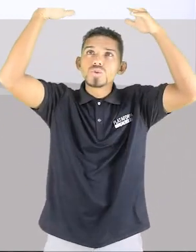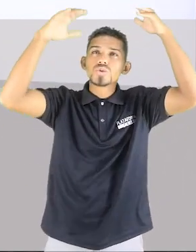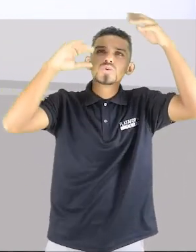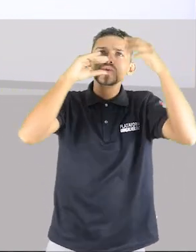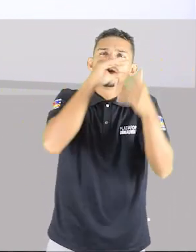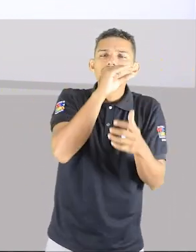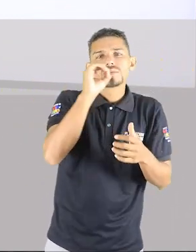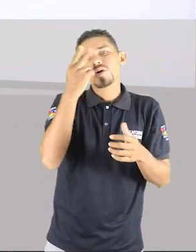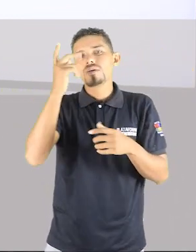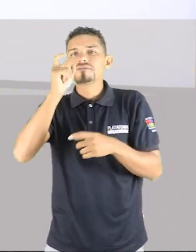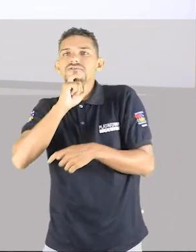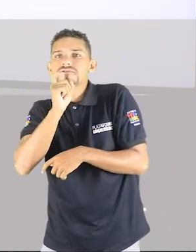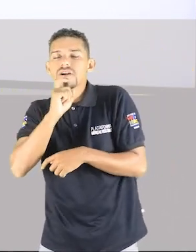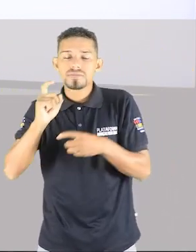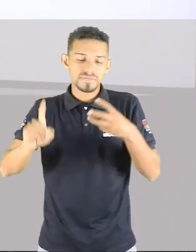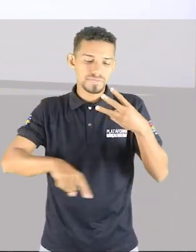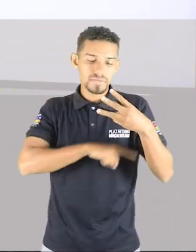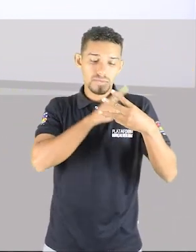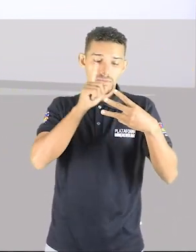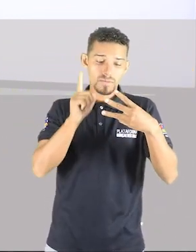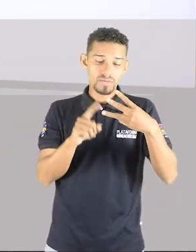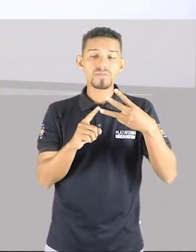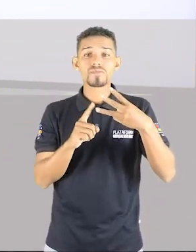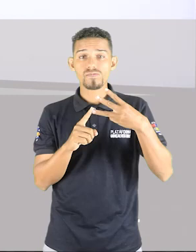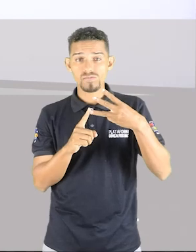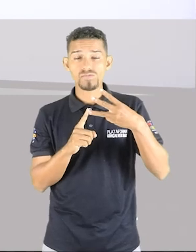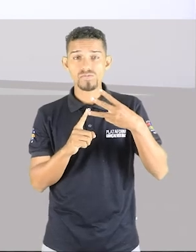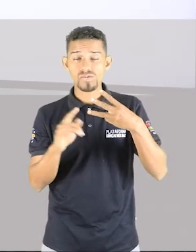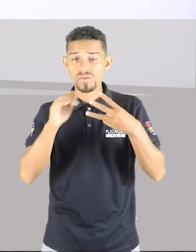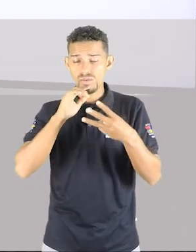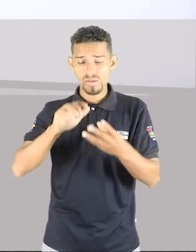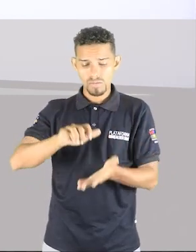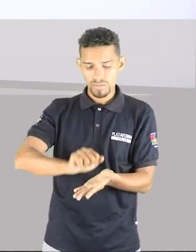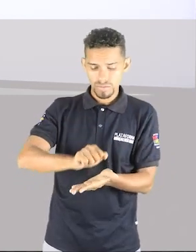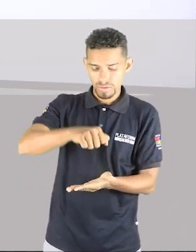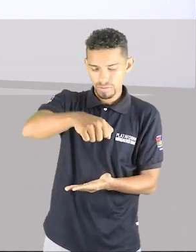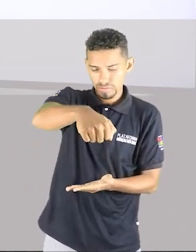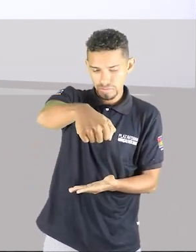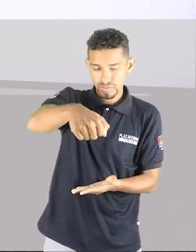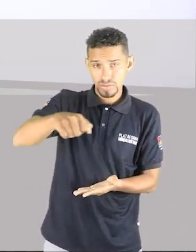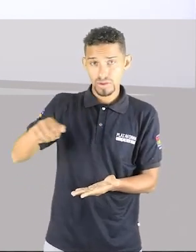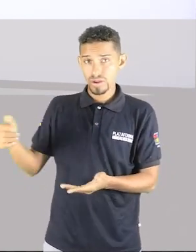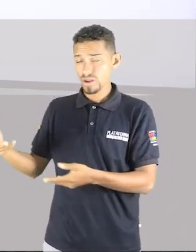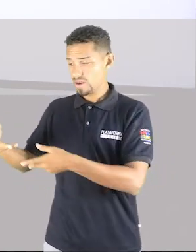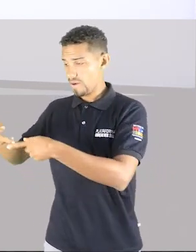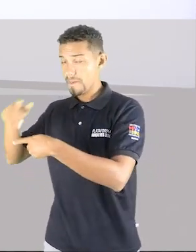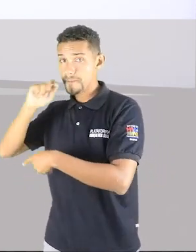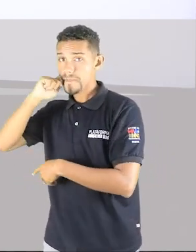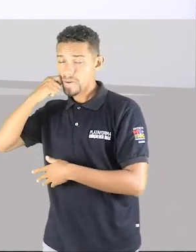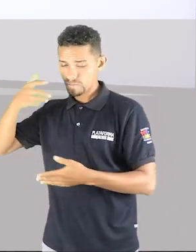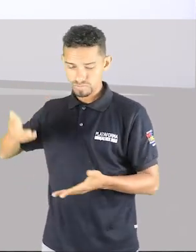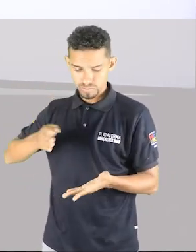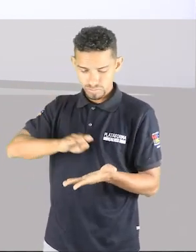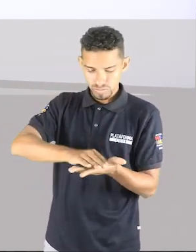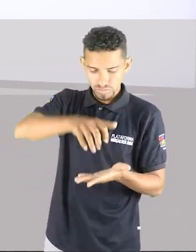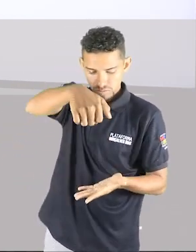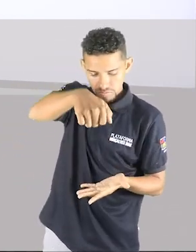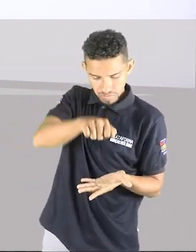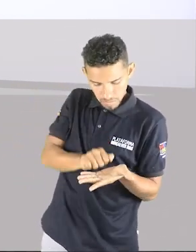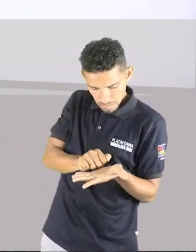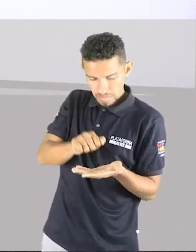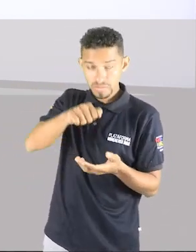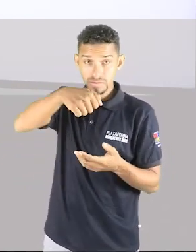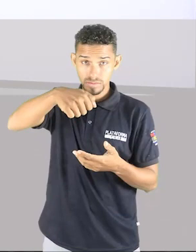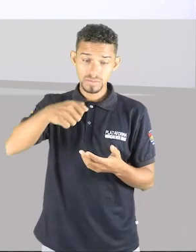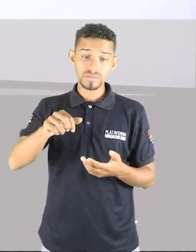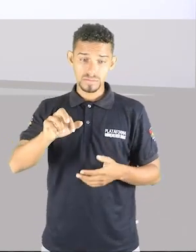aquecer a água nós temos uma sanduicheira elétrica transforma energia elétrica em